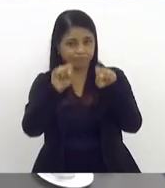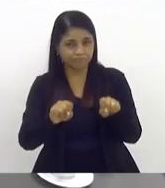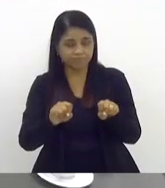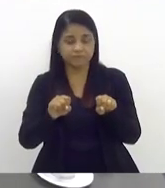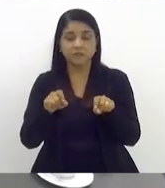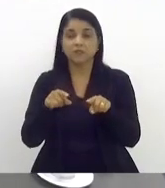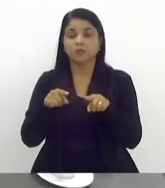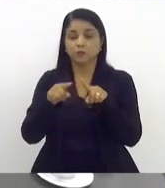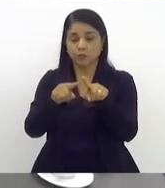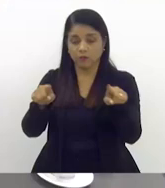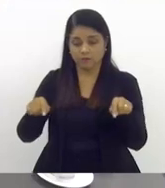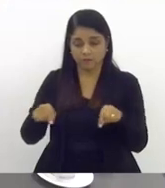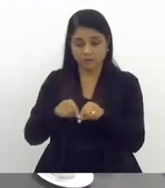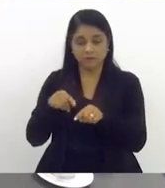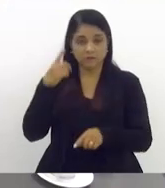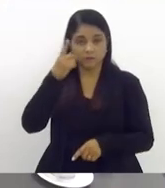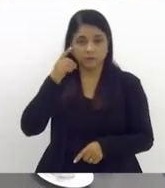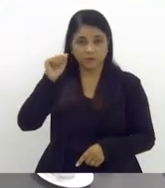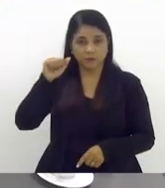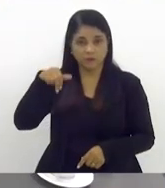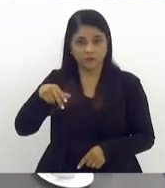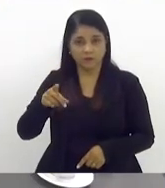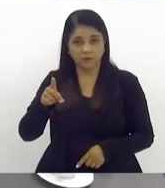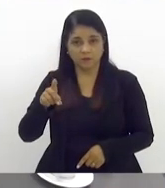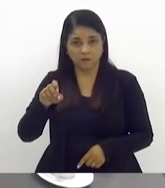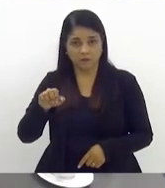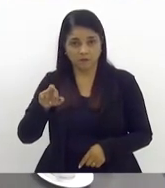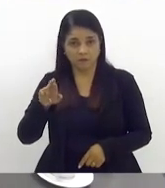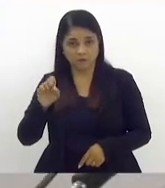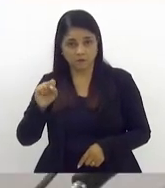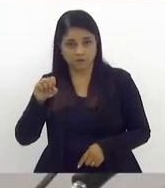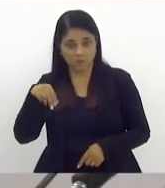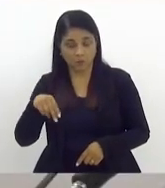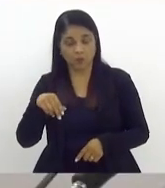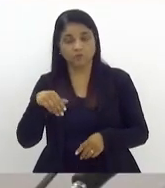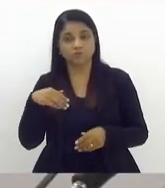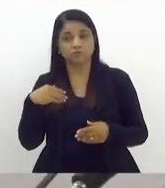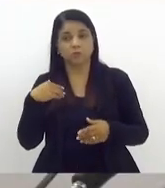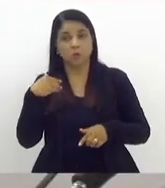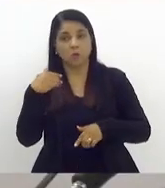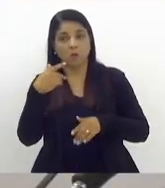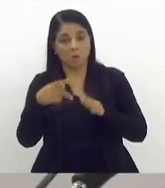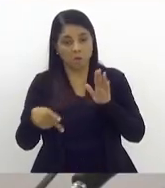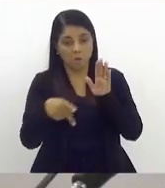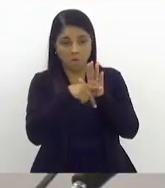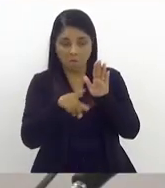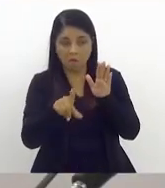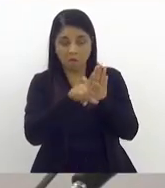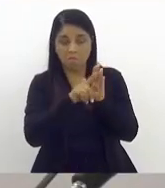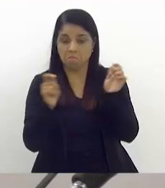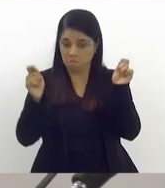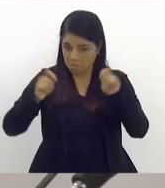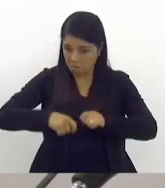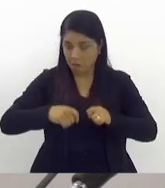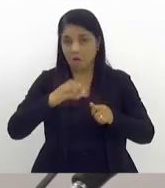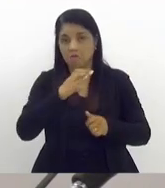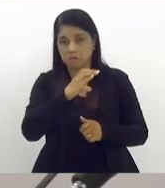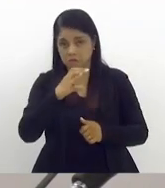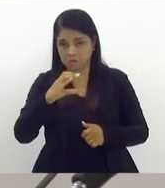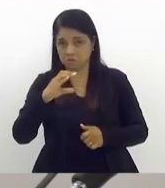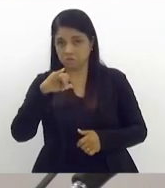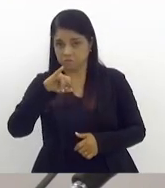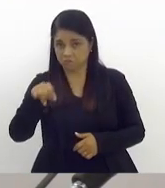que o processo está em andamento, então, portanto, está apto a vir para a CCJ. E o que houve